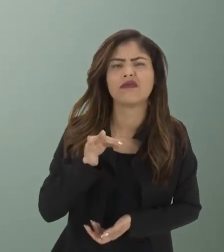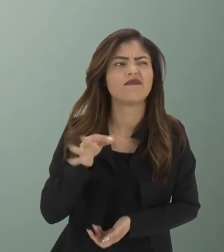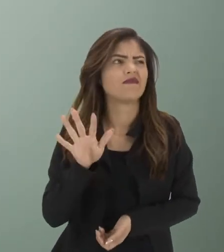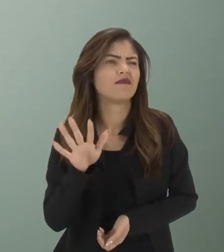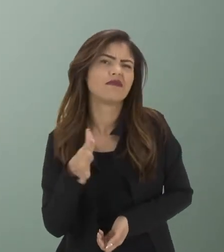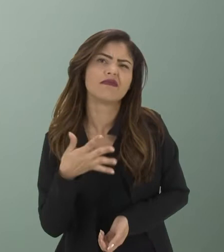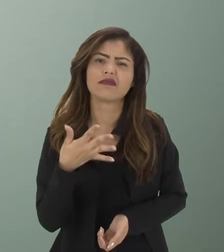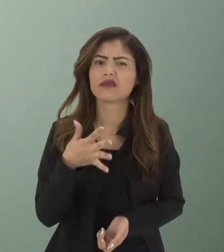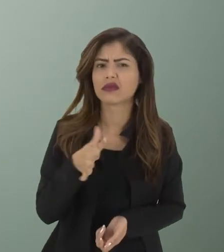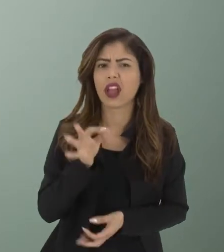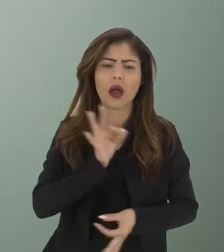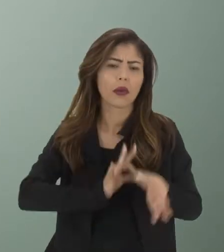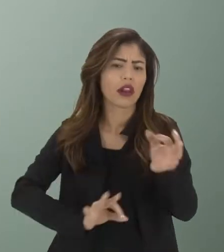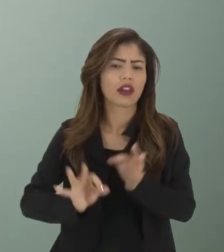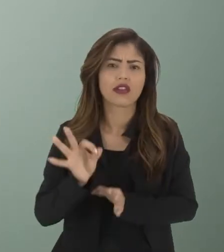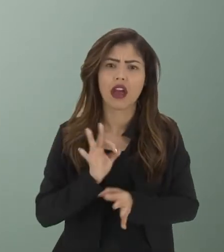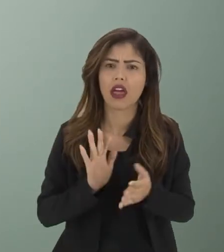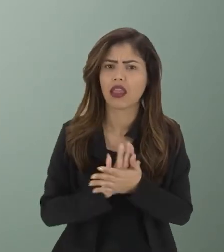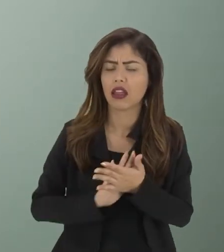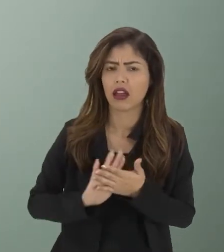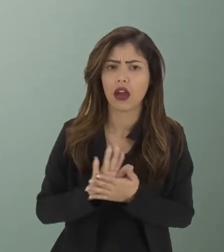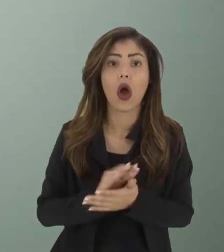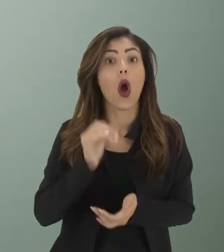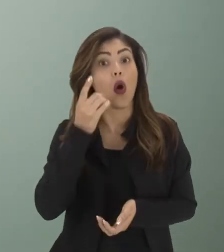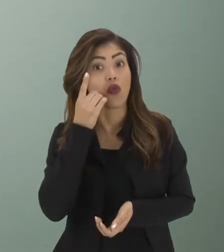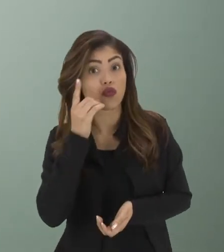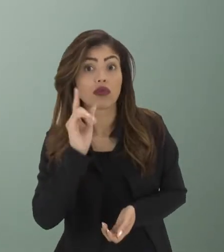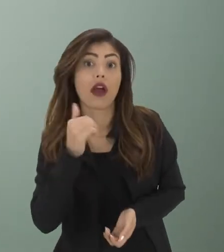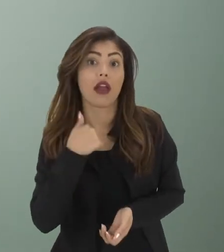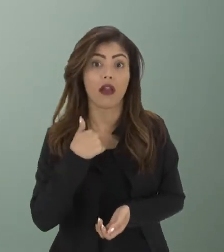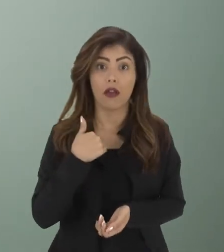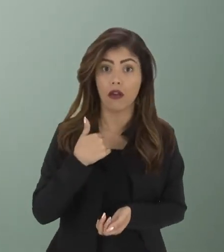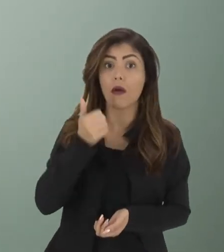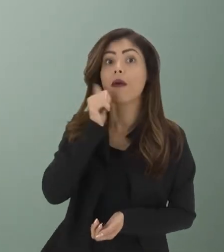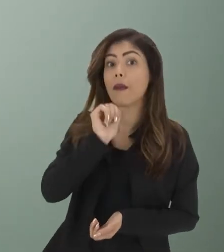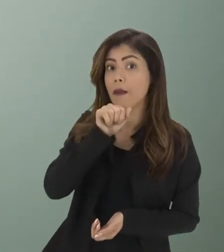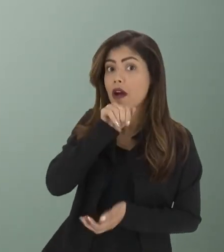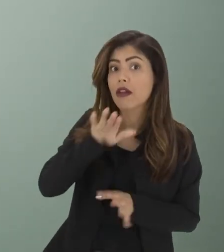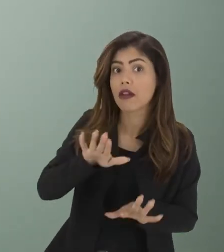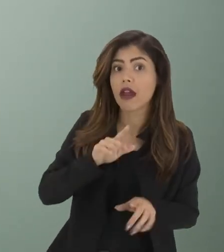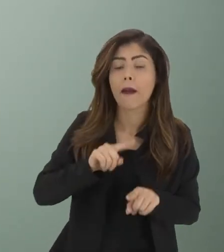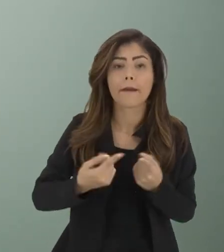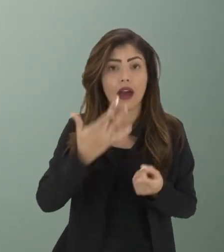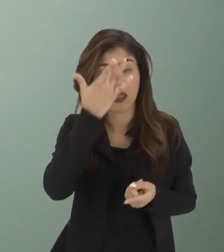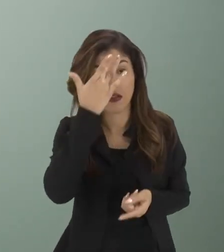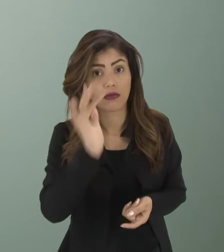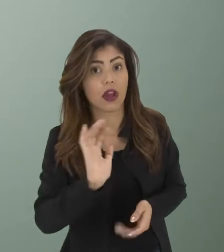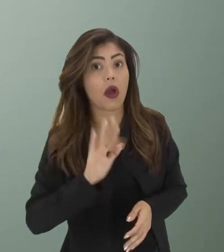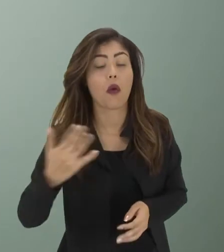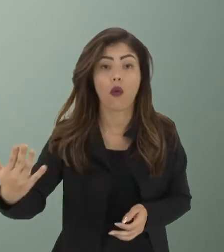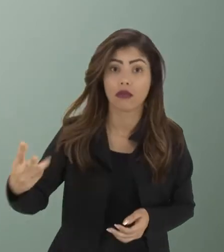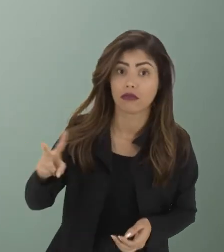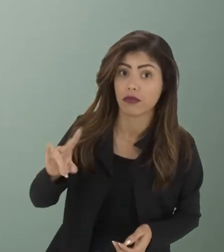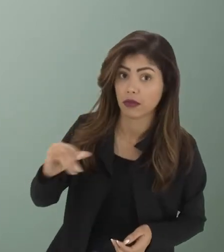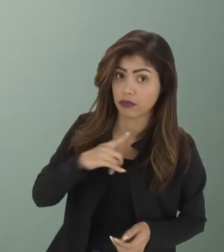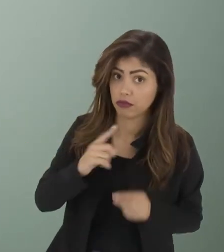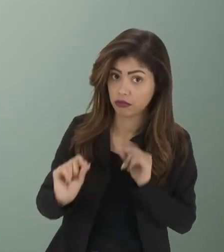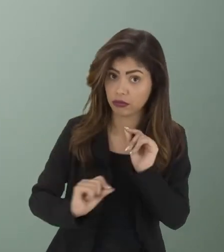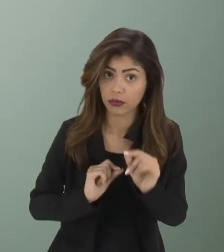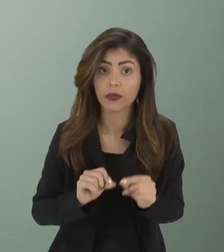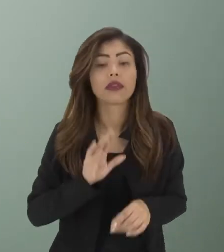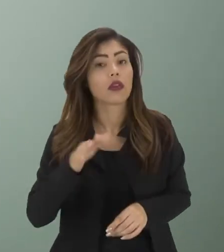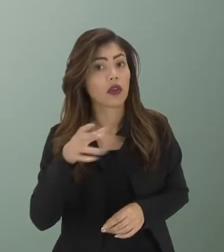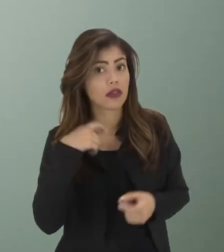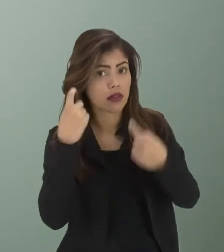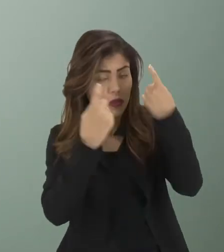incerteza, algo não planejado. Um dia eu vou ser mãe, mas não sei quando vai ser. Né? Não me programei para isso ainda. Então, quando tiver esse tipo